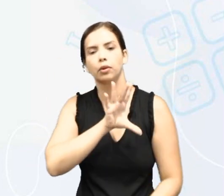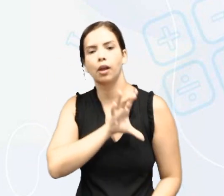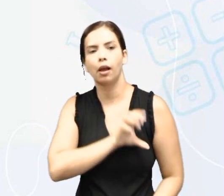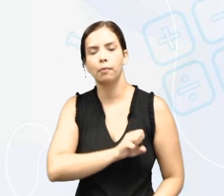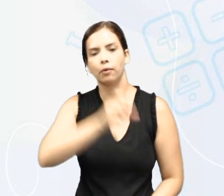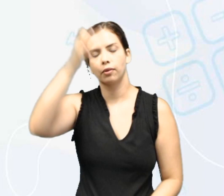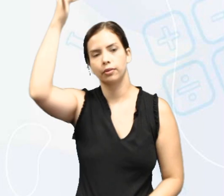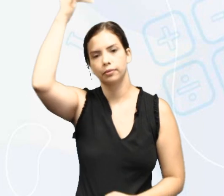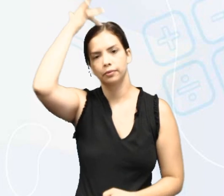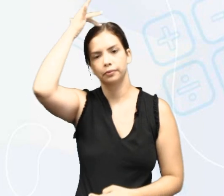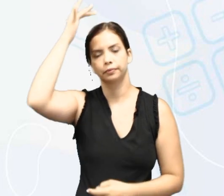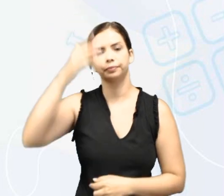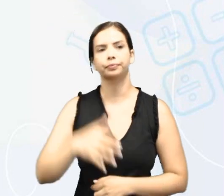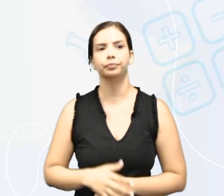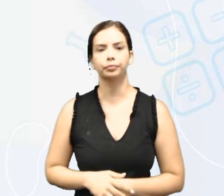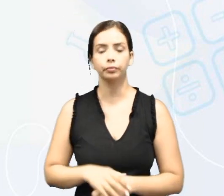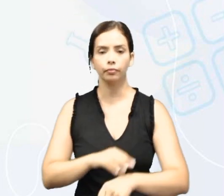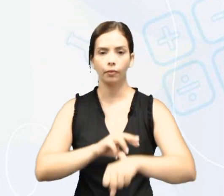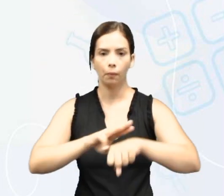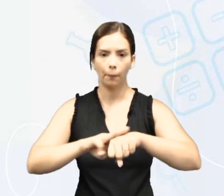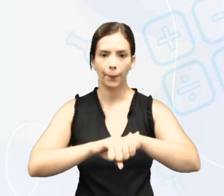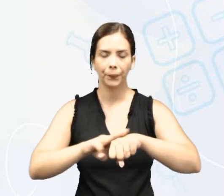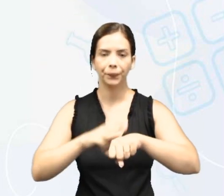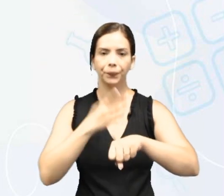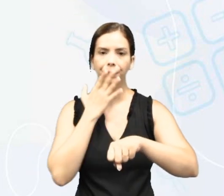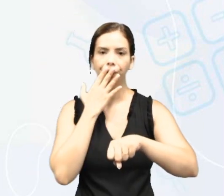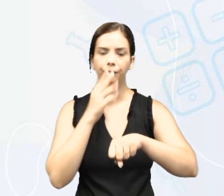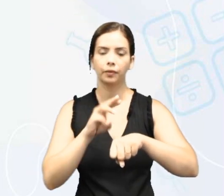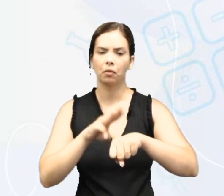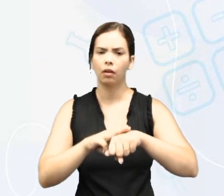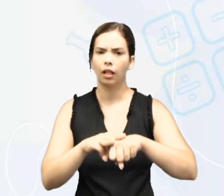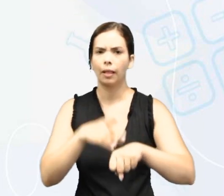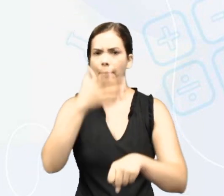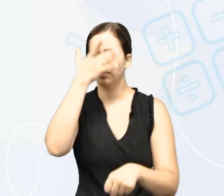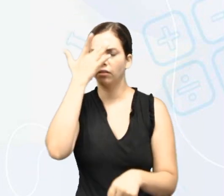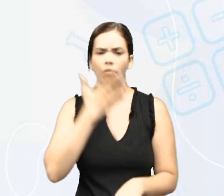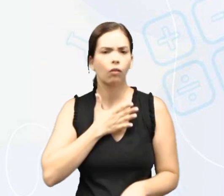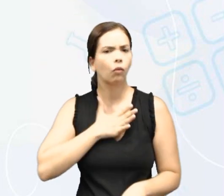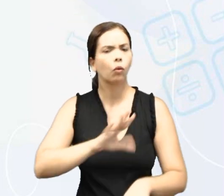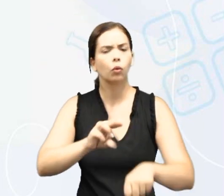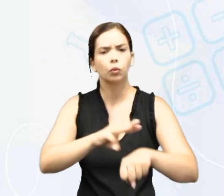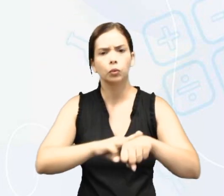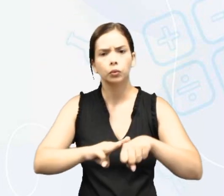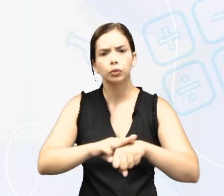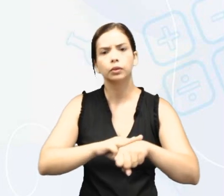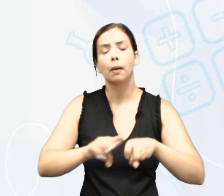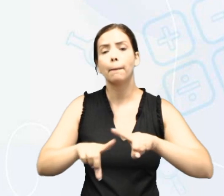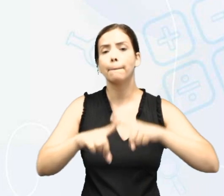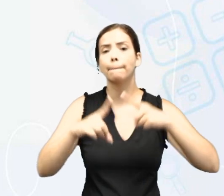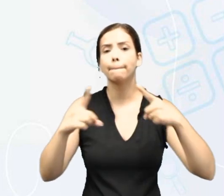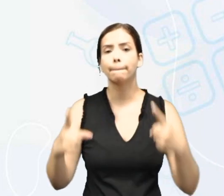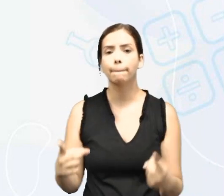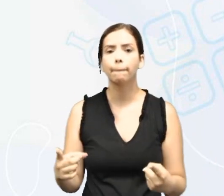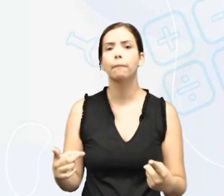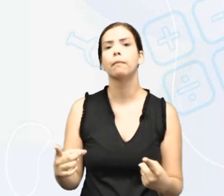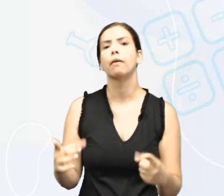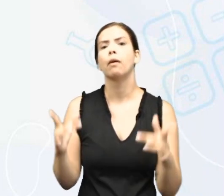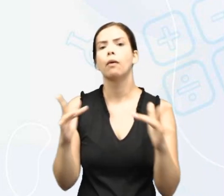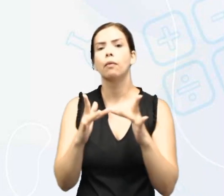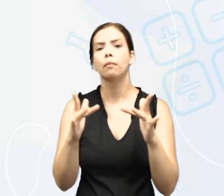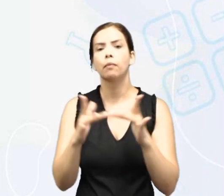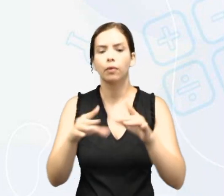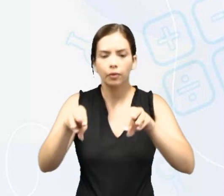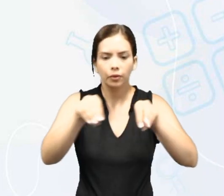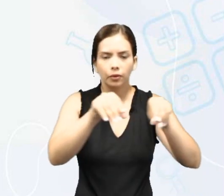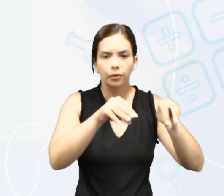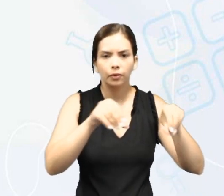à inocência. O marrom, né, tem pessoas que não gostam dessa cor de usar marrom, mas ela está associada à terra, né? Expressa